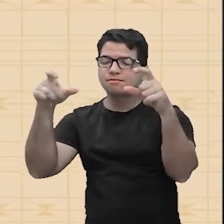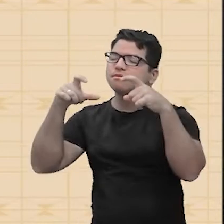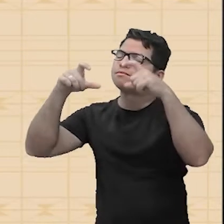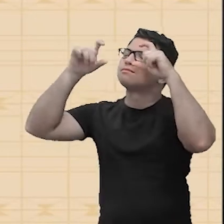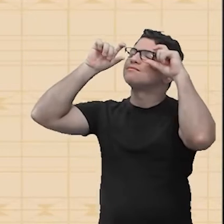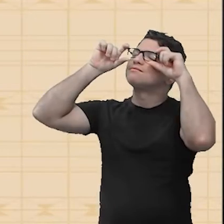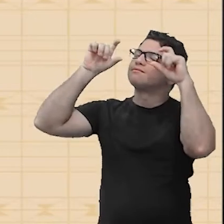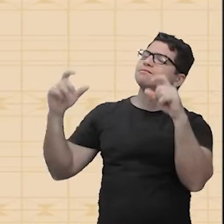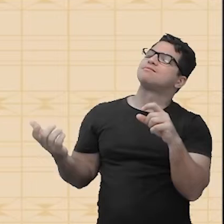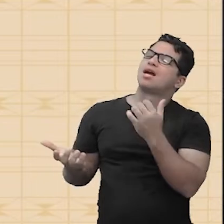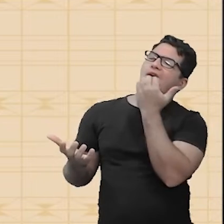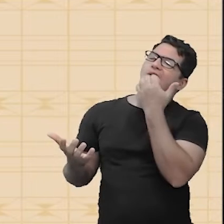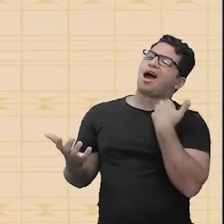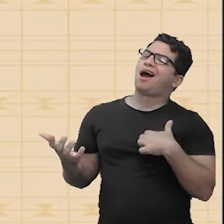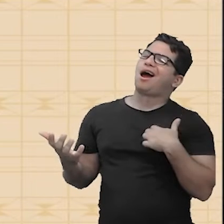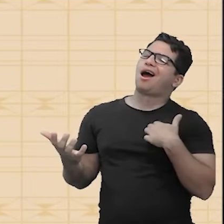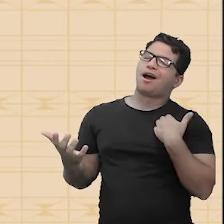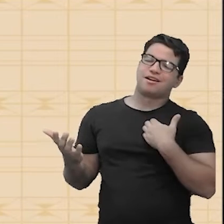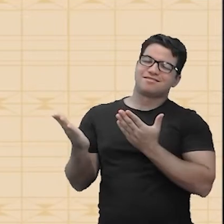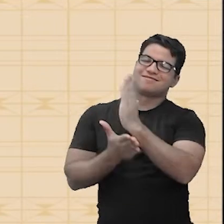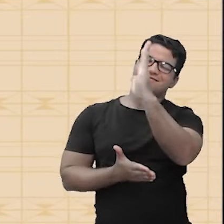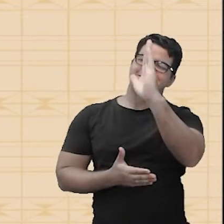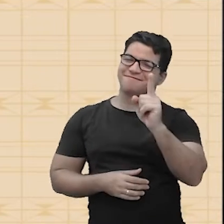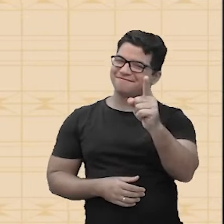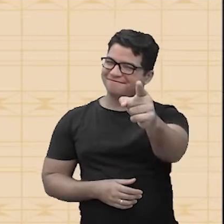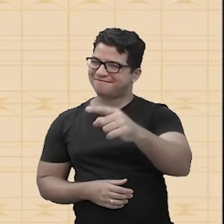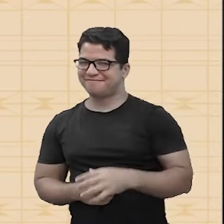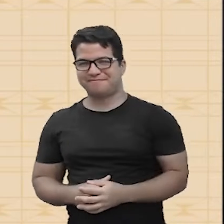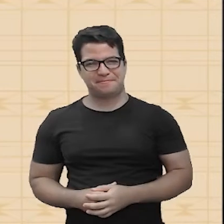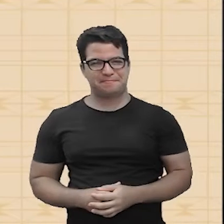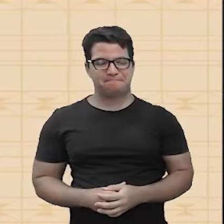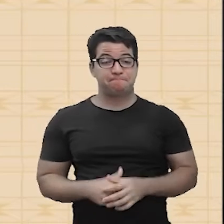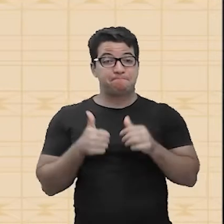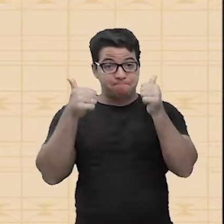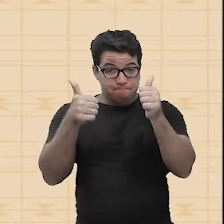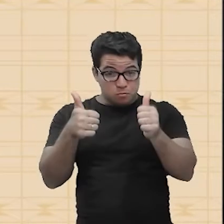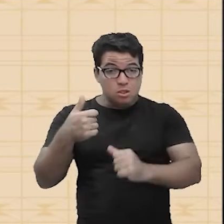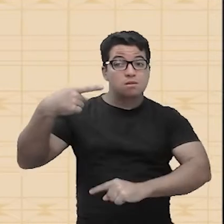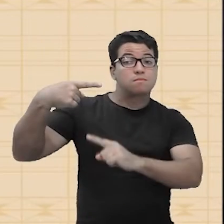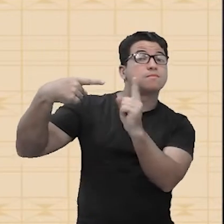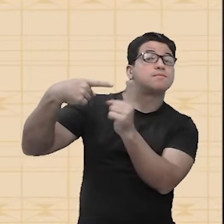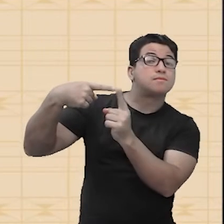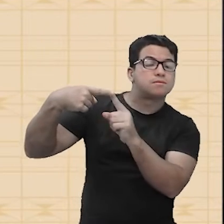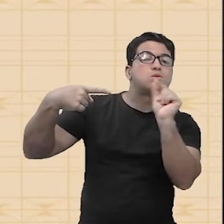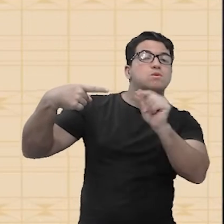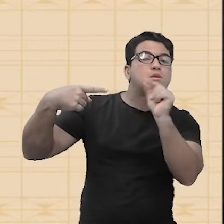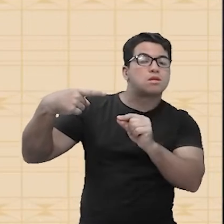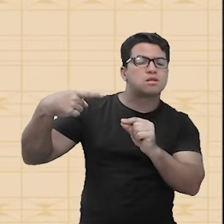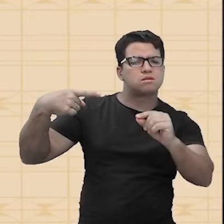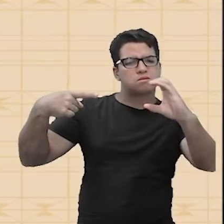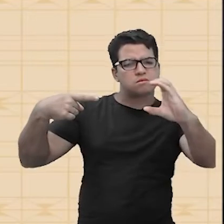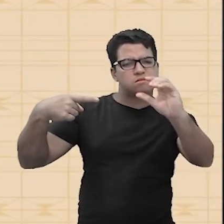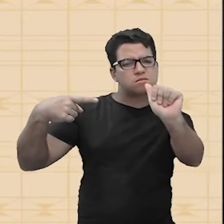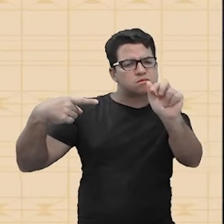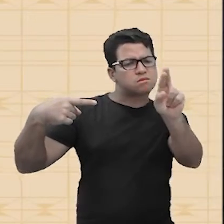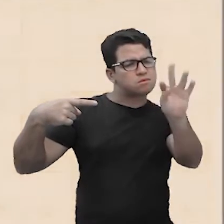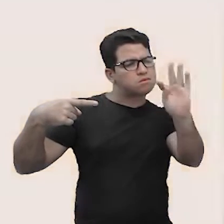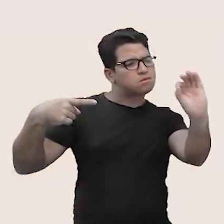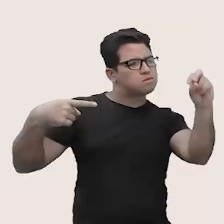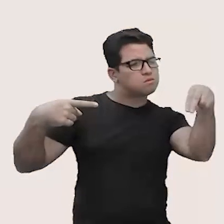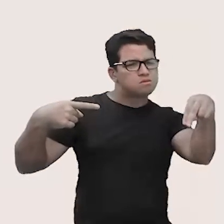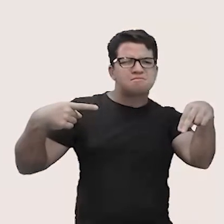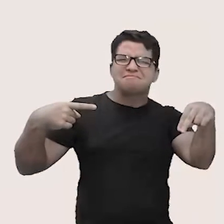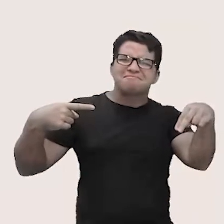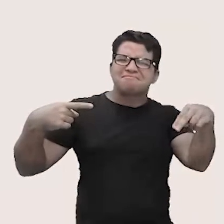Primeiro nós vamos ver um pouco sobre o que é o cartoon. Qual a intencionalidade comunicativa do cartoon? Tá?